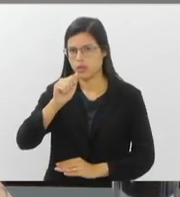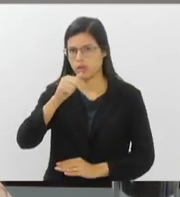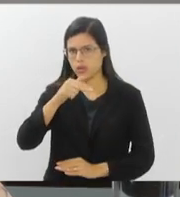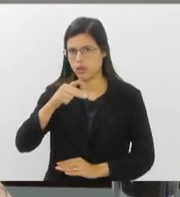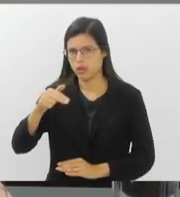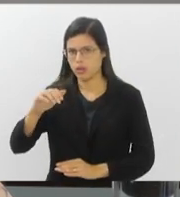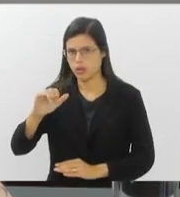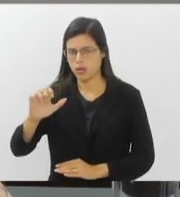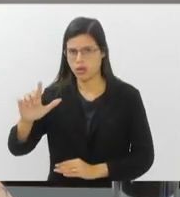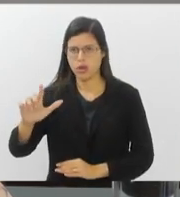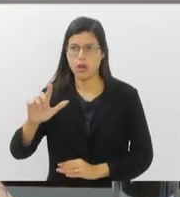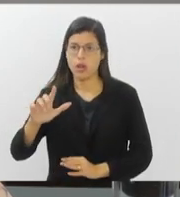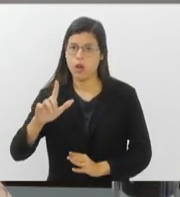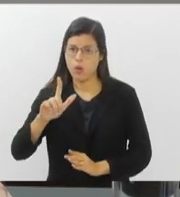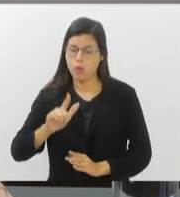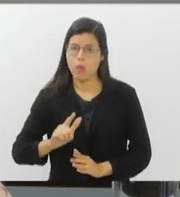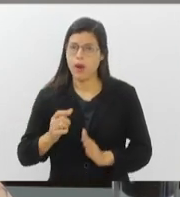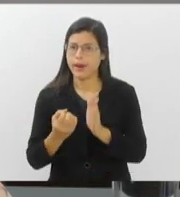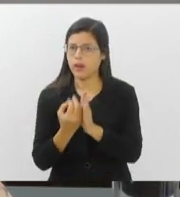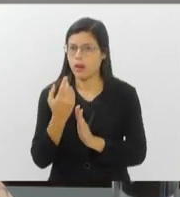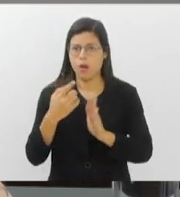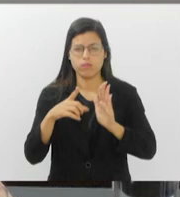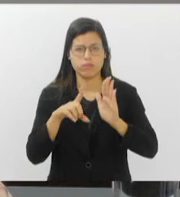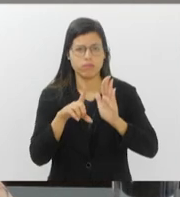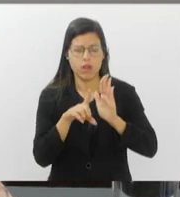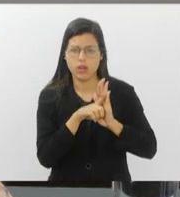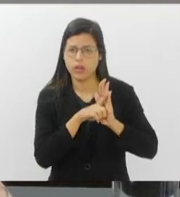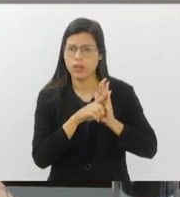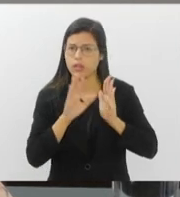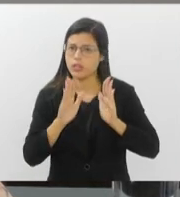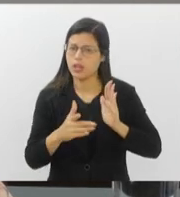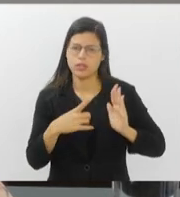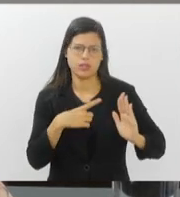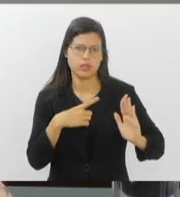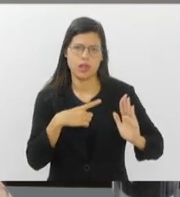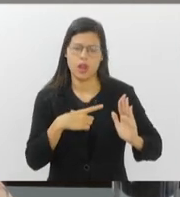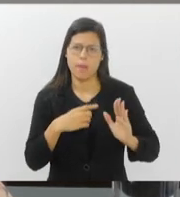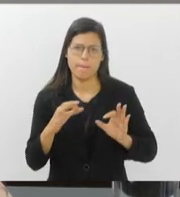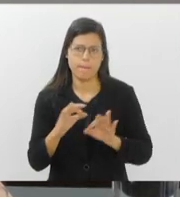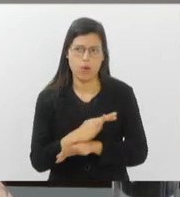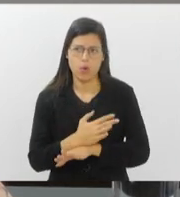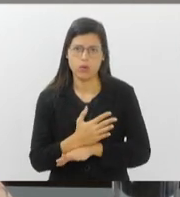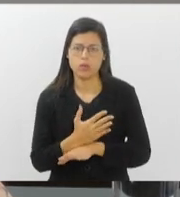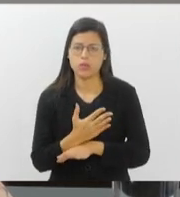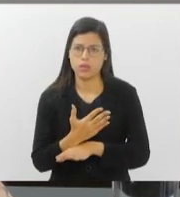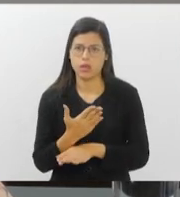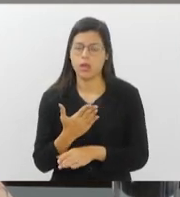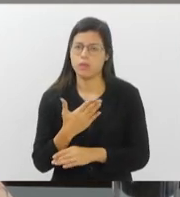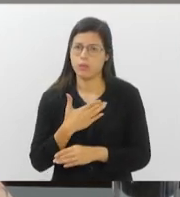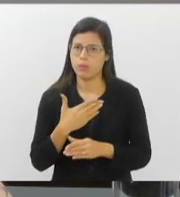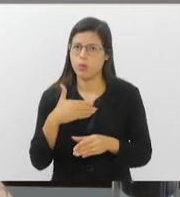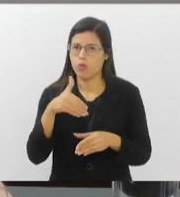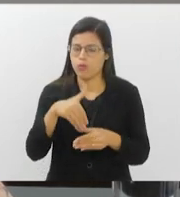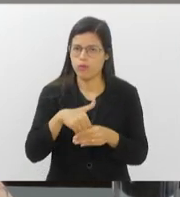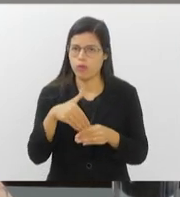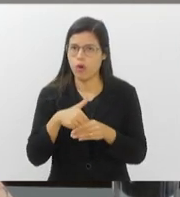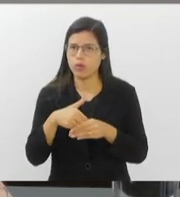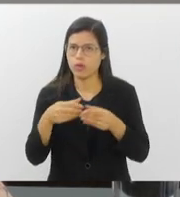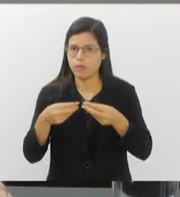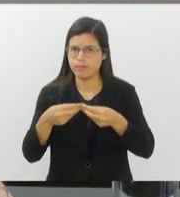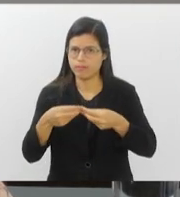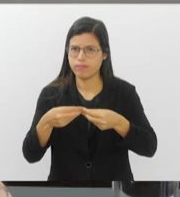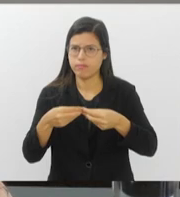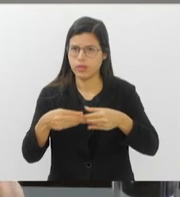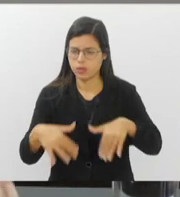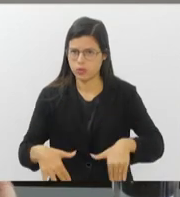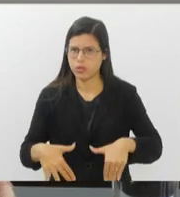legislar sobre aquilo que já está legislado. Então, meu voto é pela prejudicabilidade